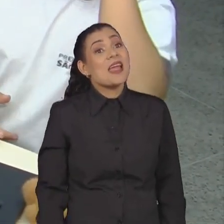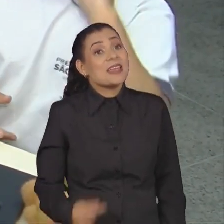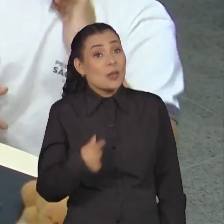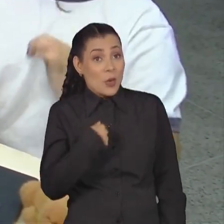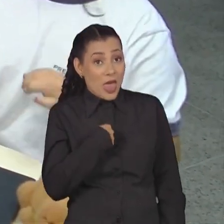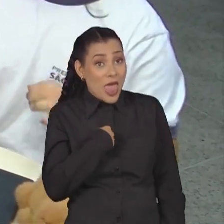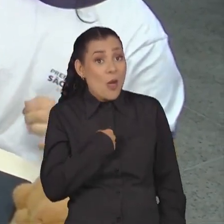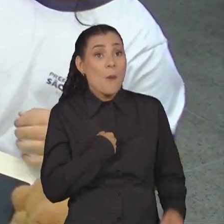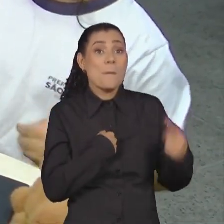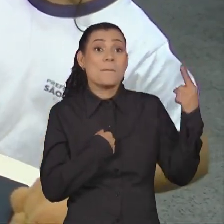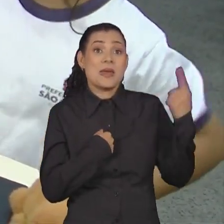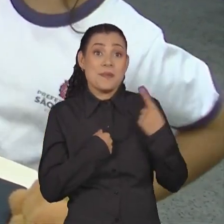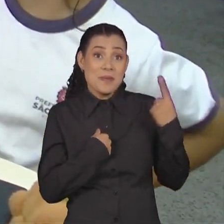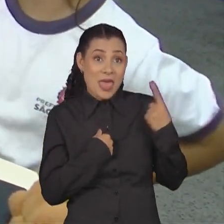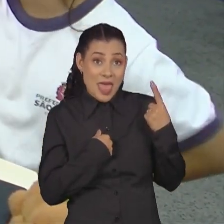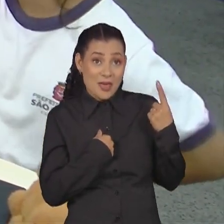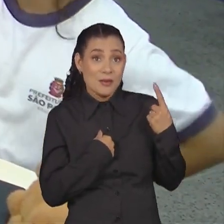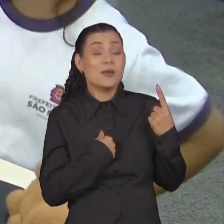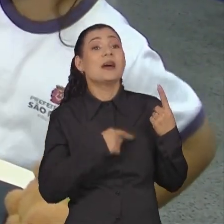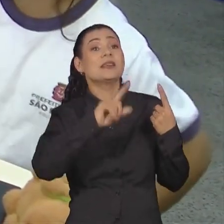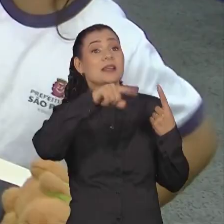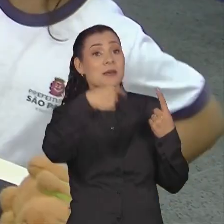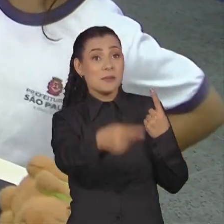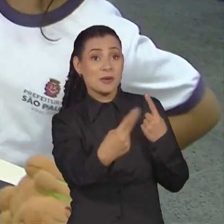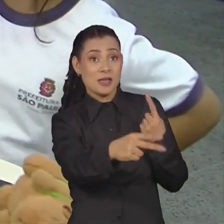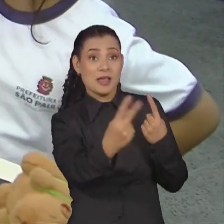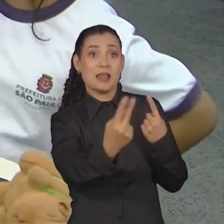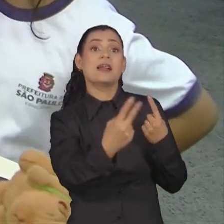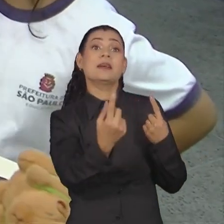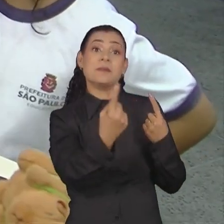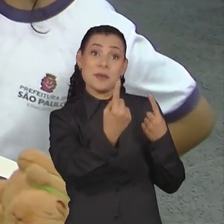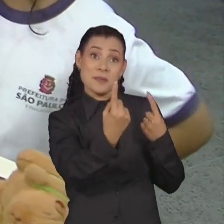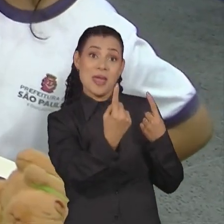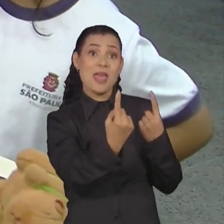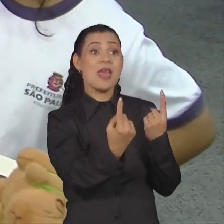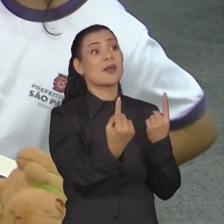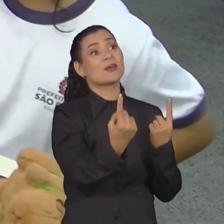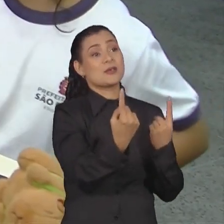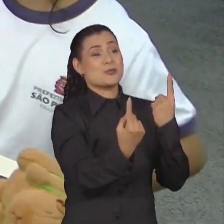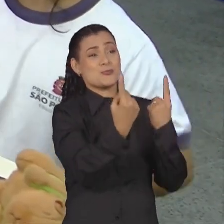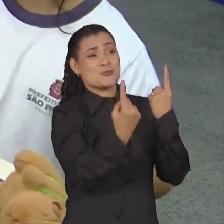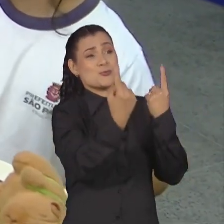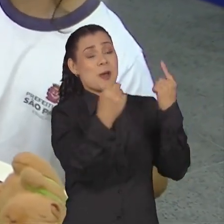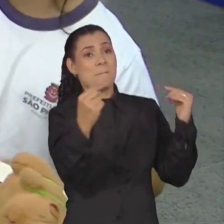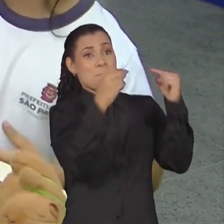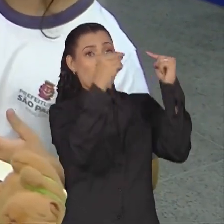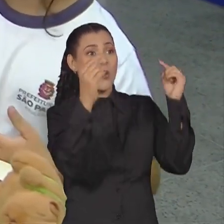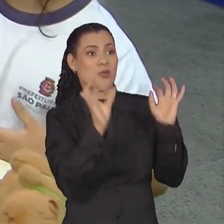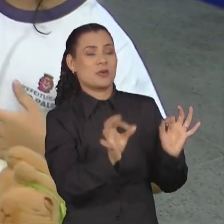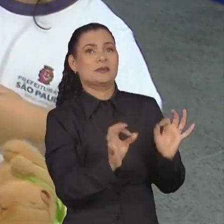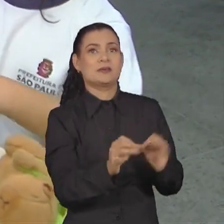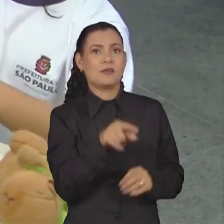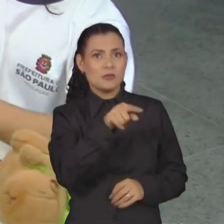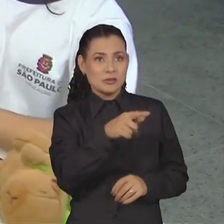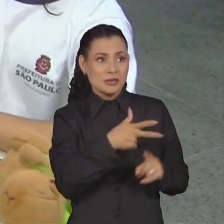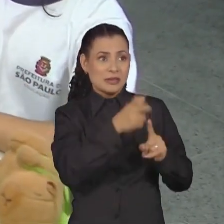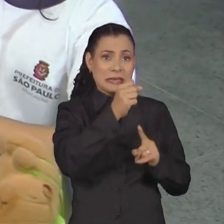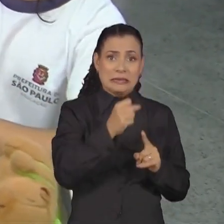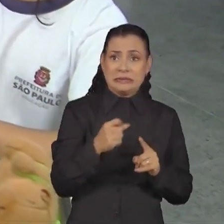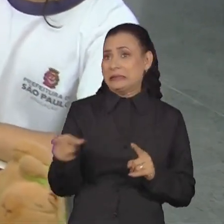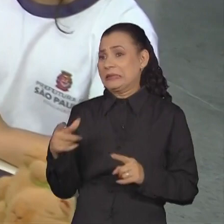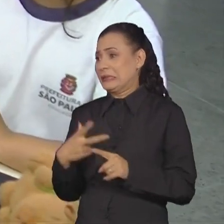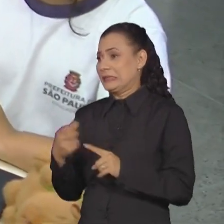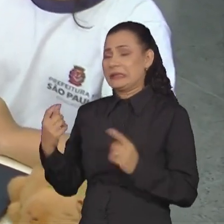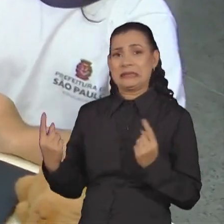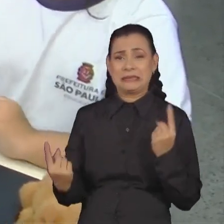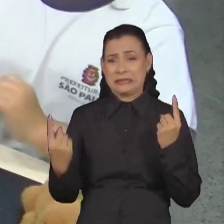Eu tava em primeiro, aí depois ela ficou em primeiro, depois foi assim. Você primeiro, ela primeiro,